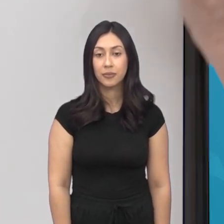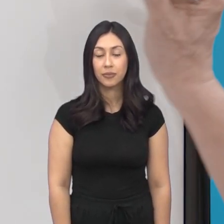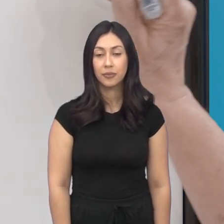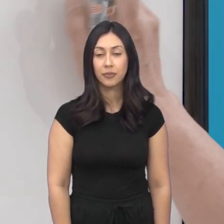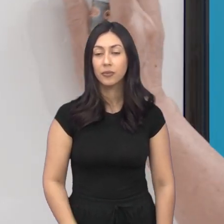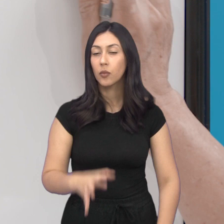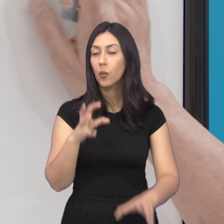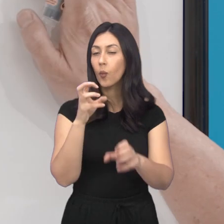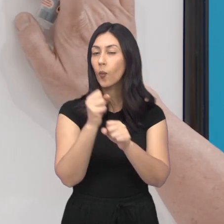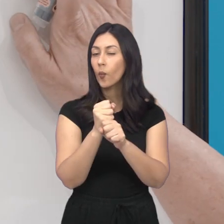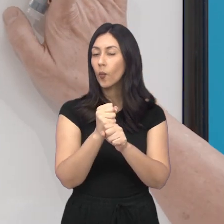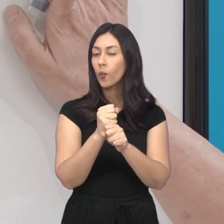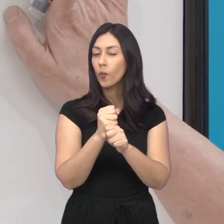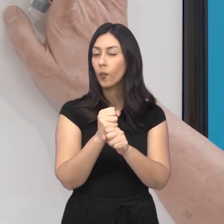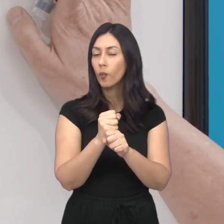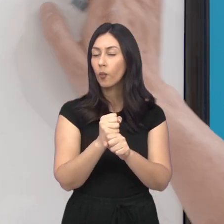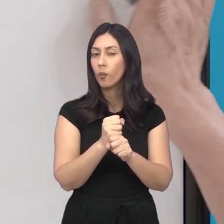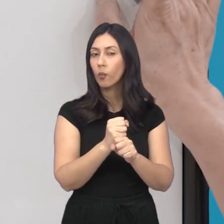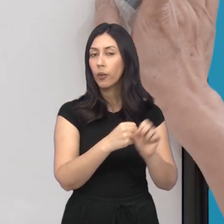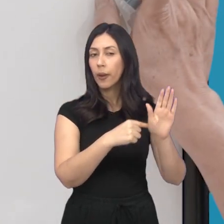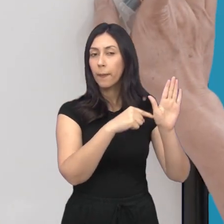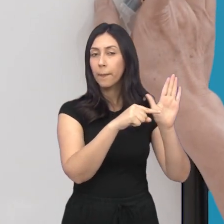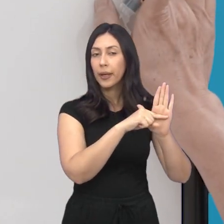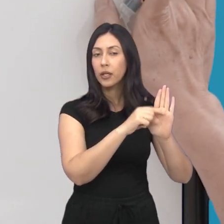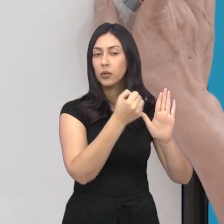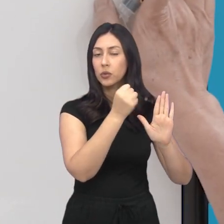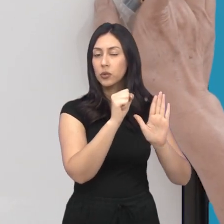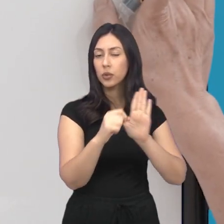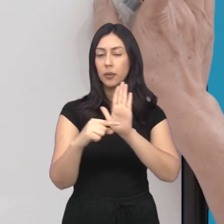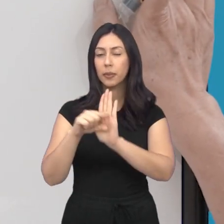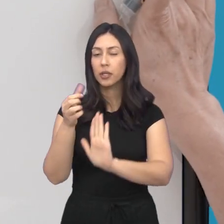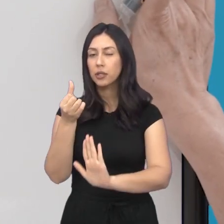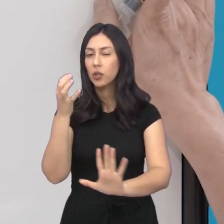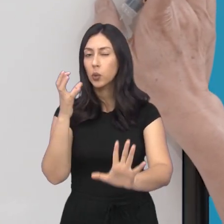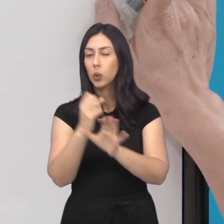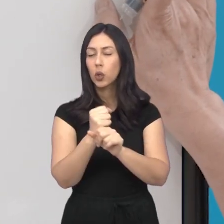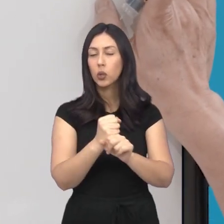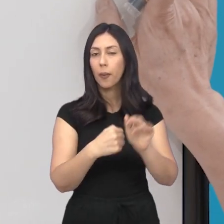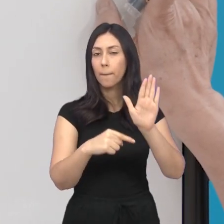Que dá menos 8 com menos 6, 14.